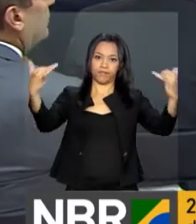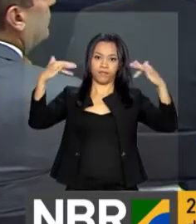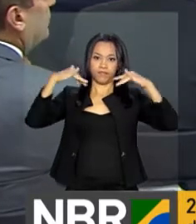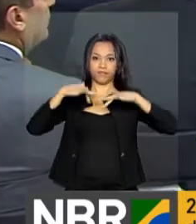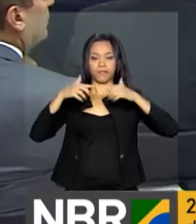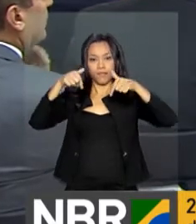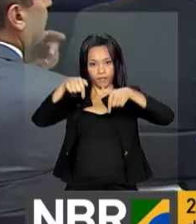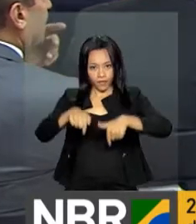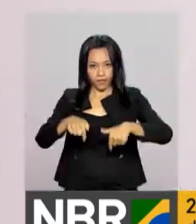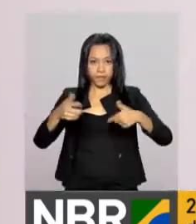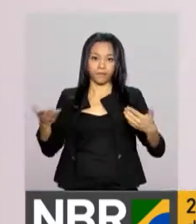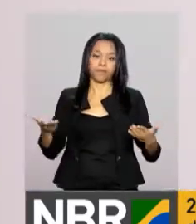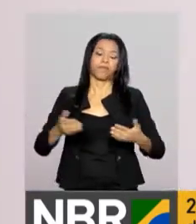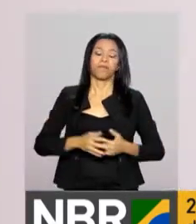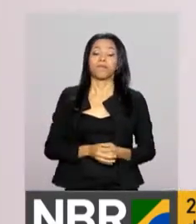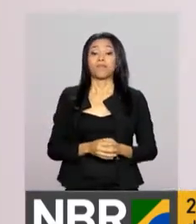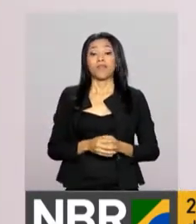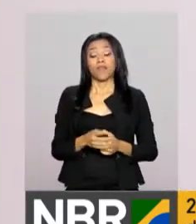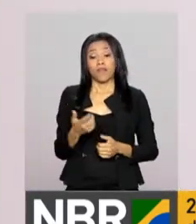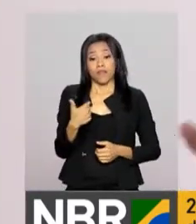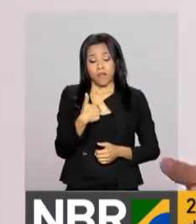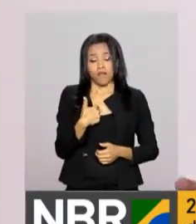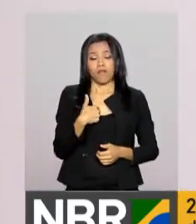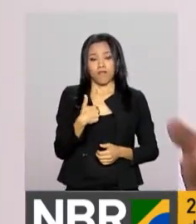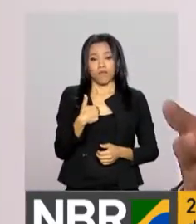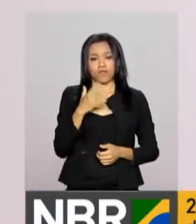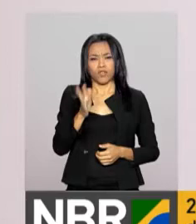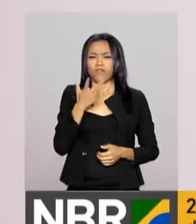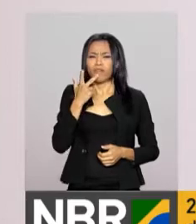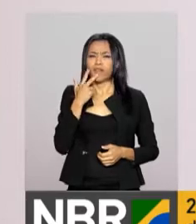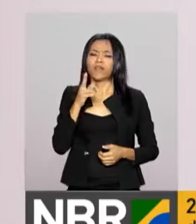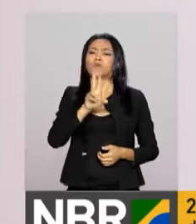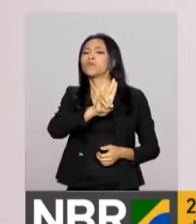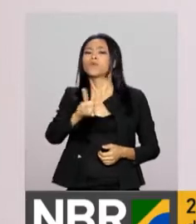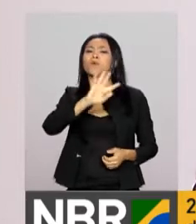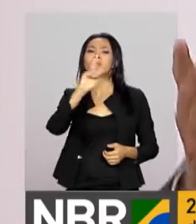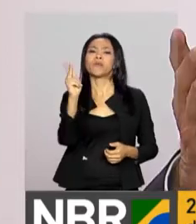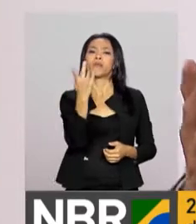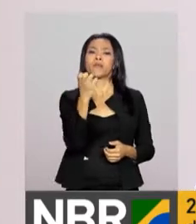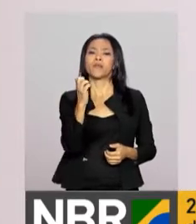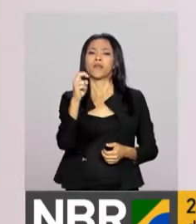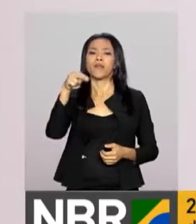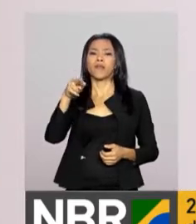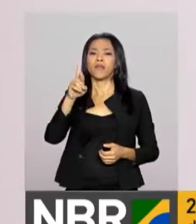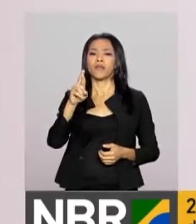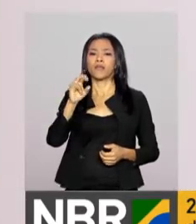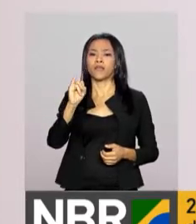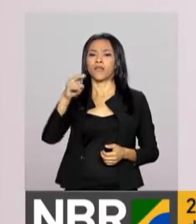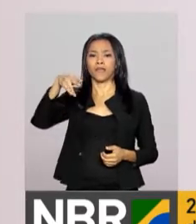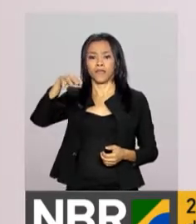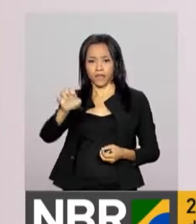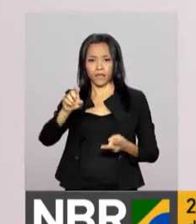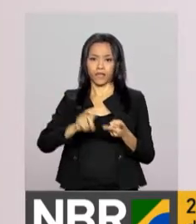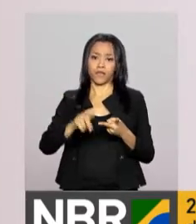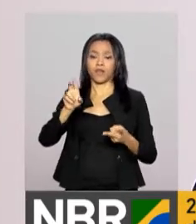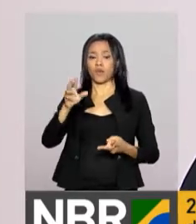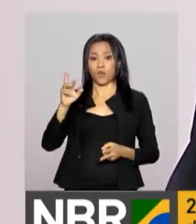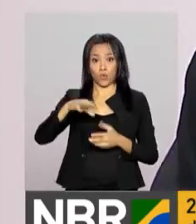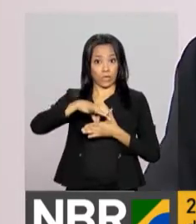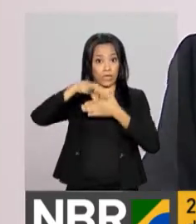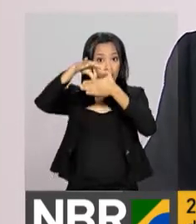se encontra eu até me emocionei equipes do saneamento o nosso líder e andré moura